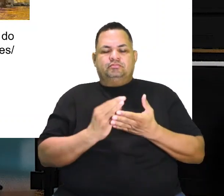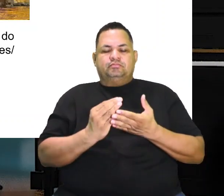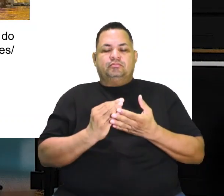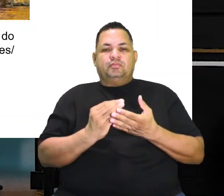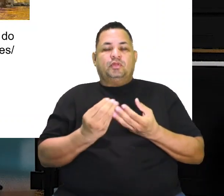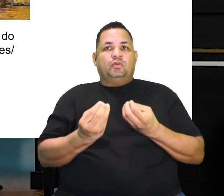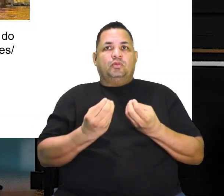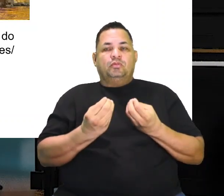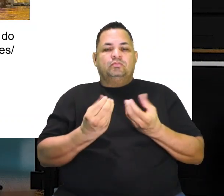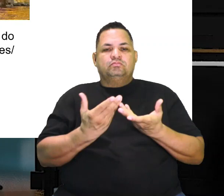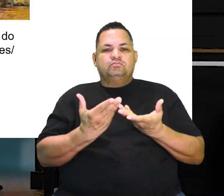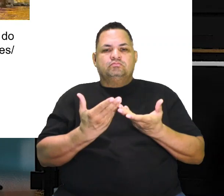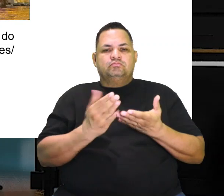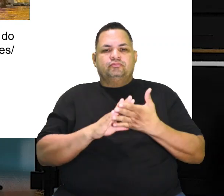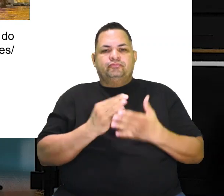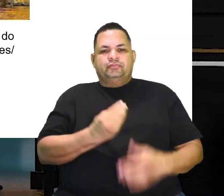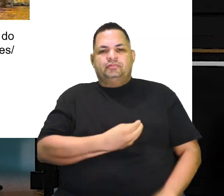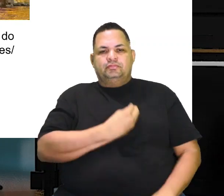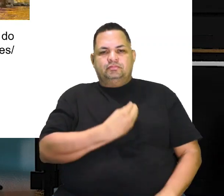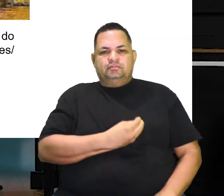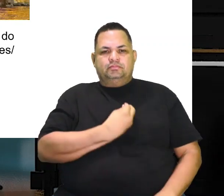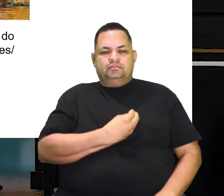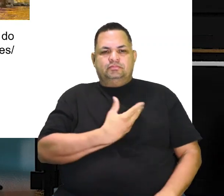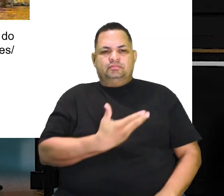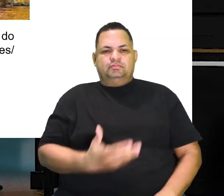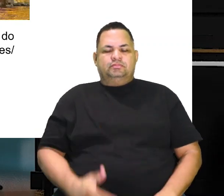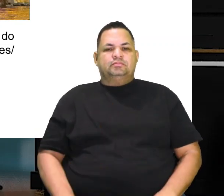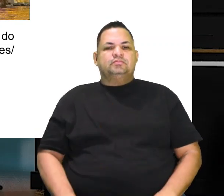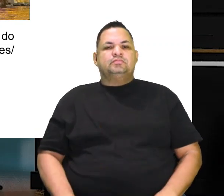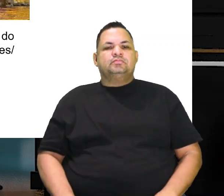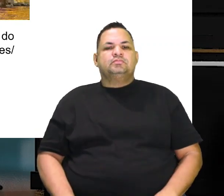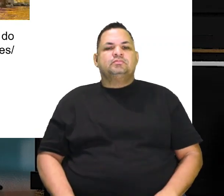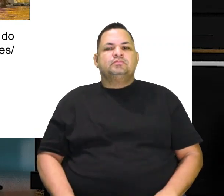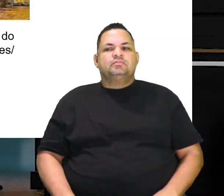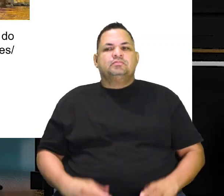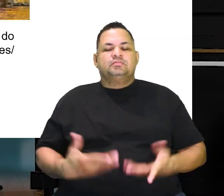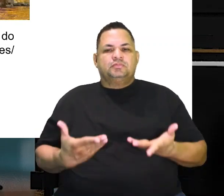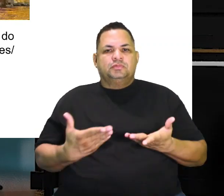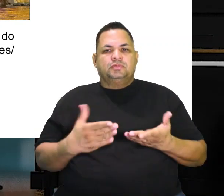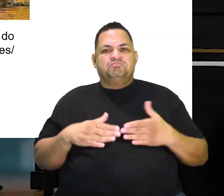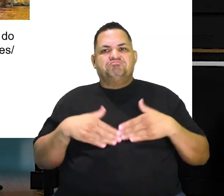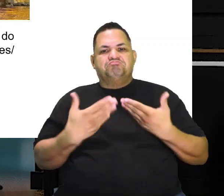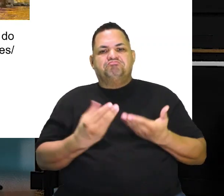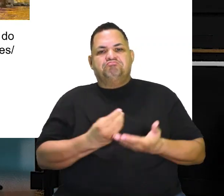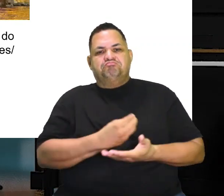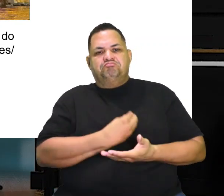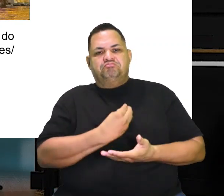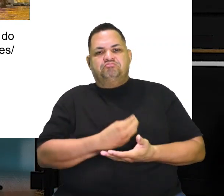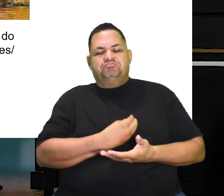de vida, certo? Que muitas vezes você convive, né?